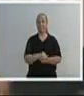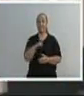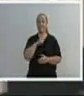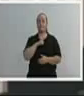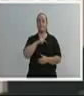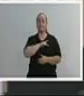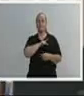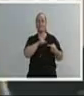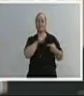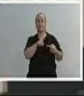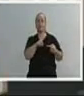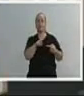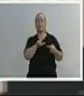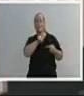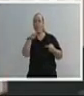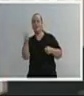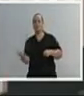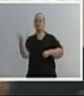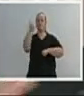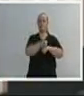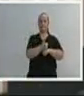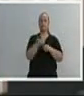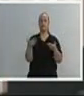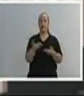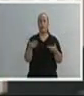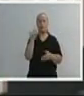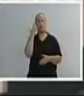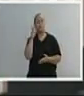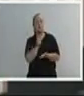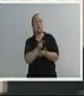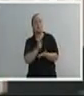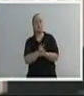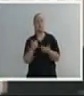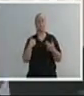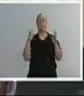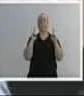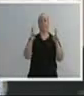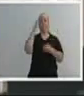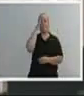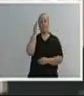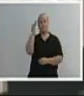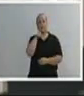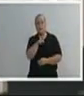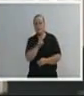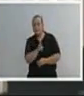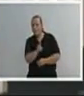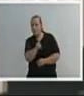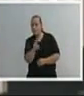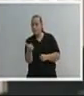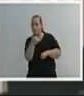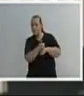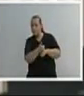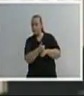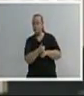não sei se permanente ou não, que está respondendo pela FAEMA, até, de repente, desejo êxito, se for continuar lá respondendo por